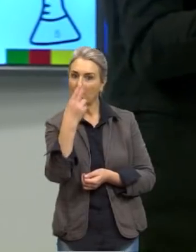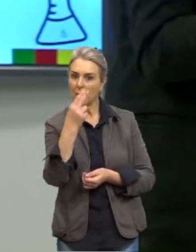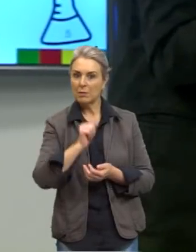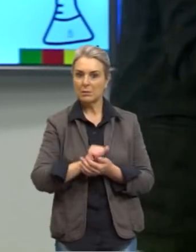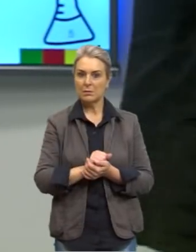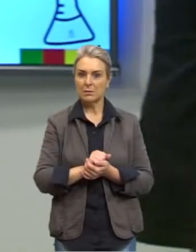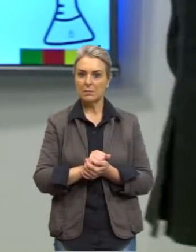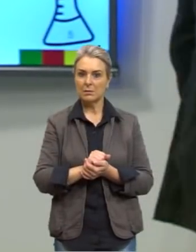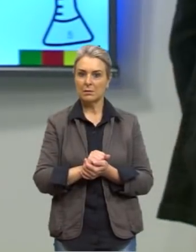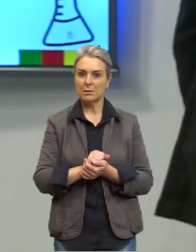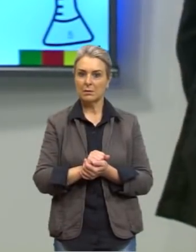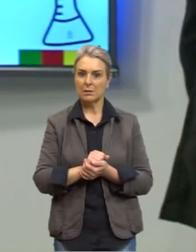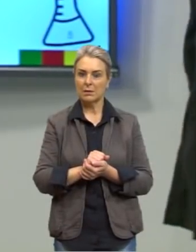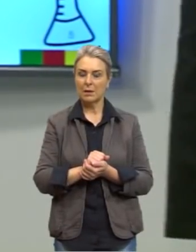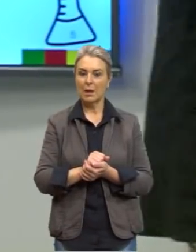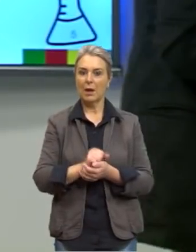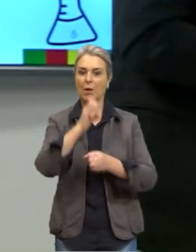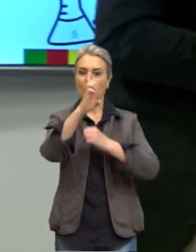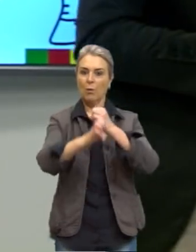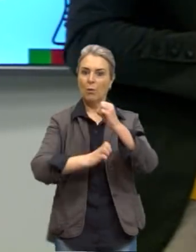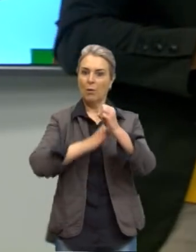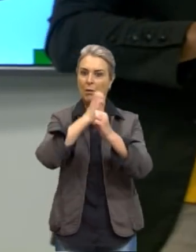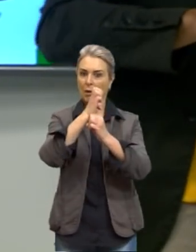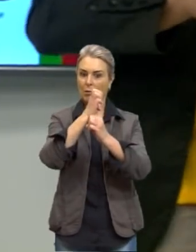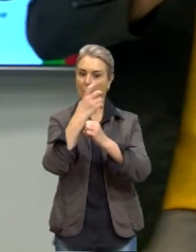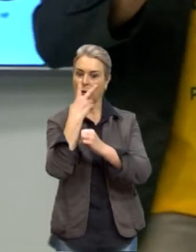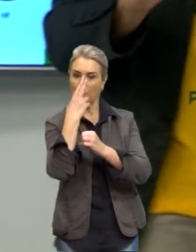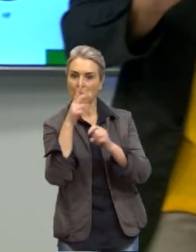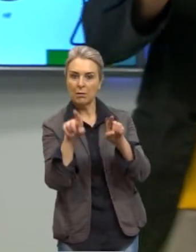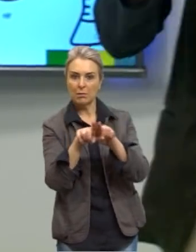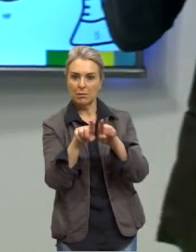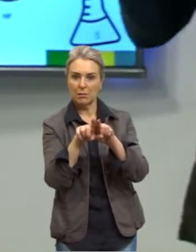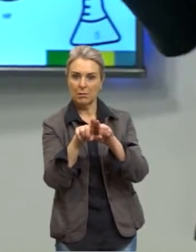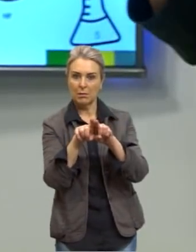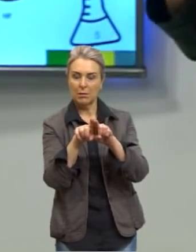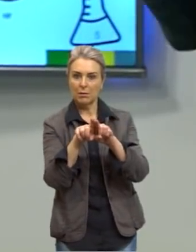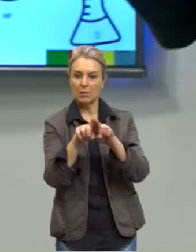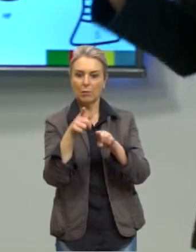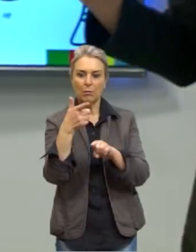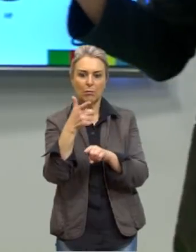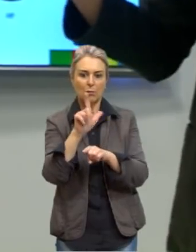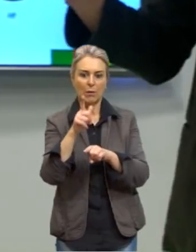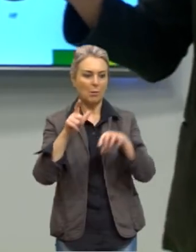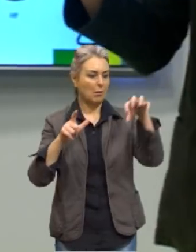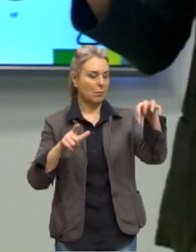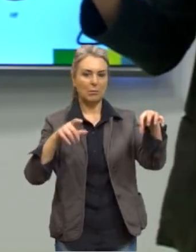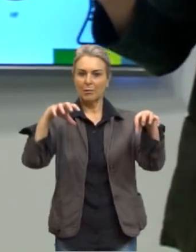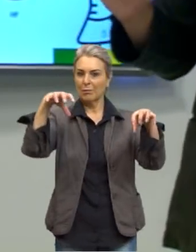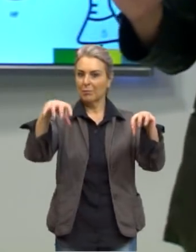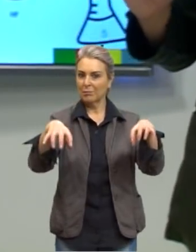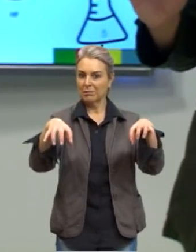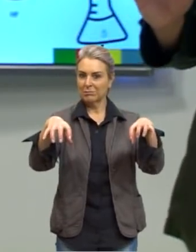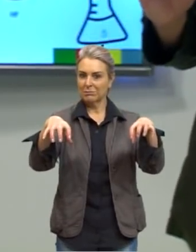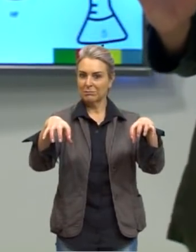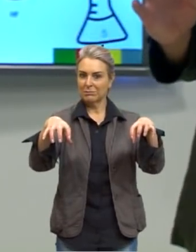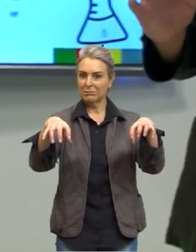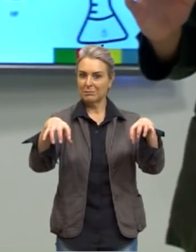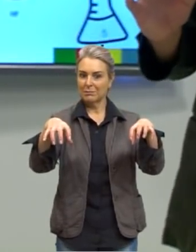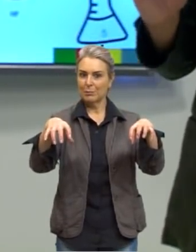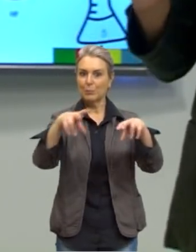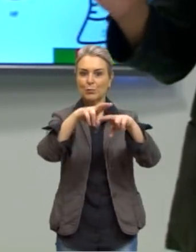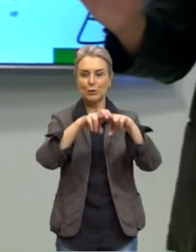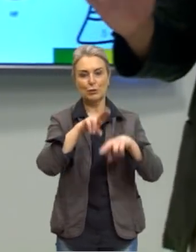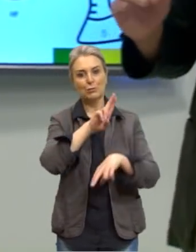eles compartilham um par de elétron igualmente então eu não tenho a formação dos polos por isso é a